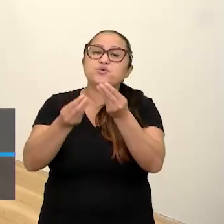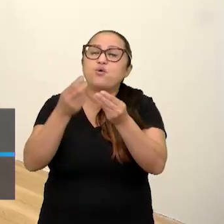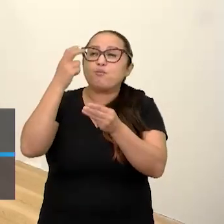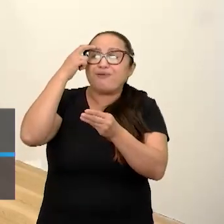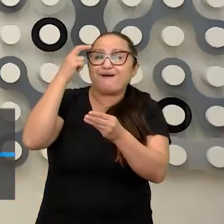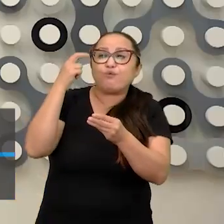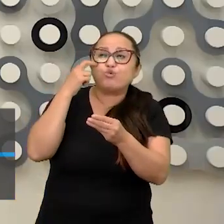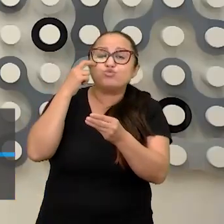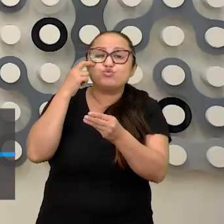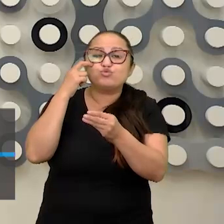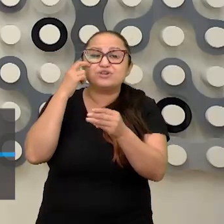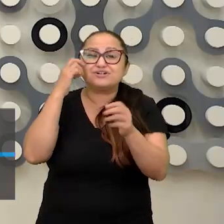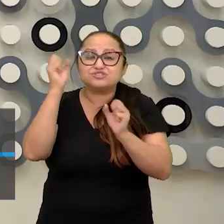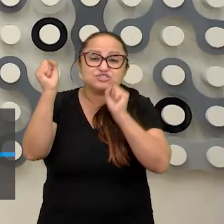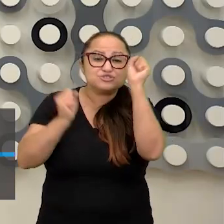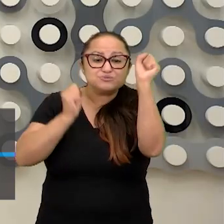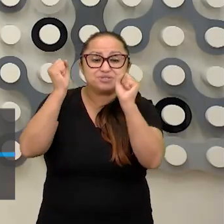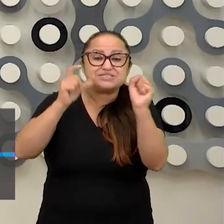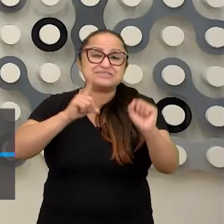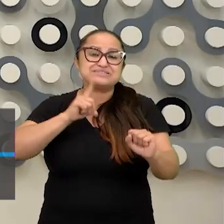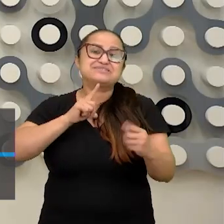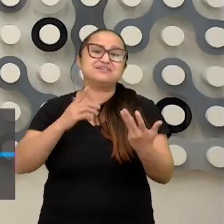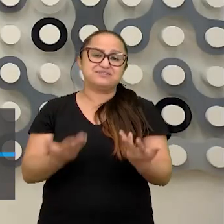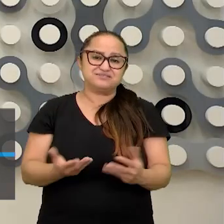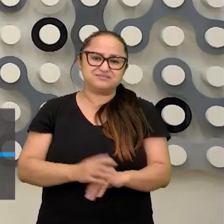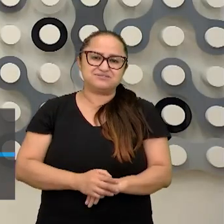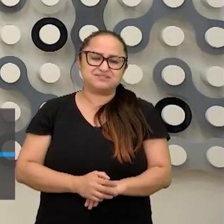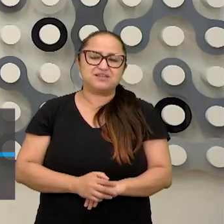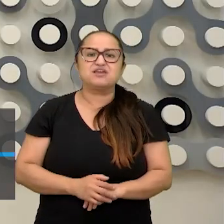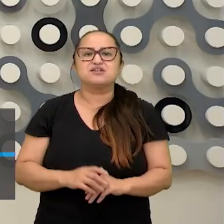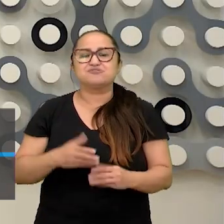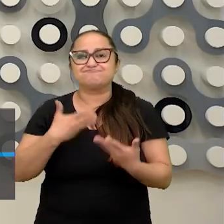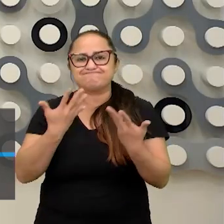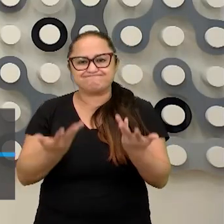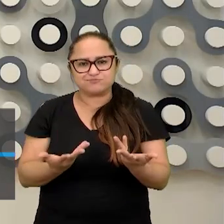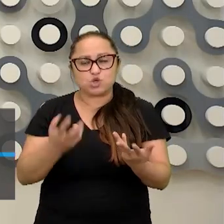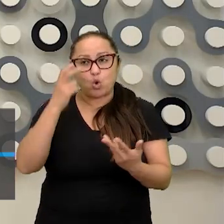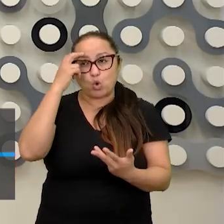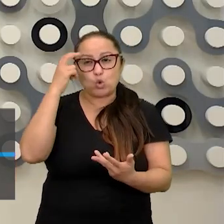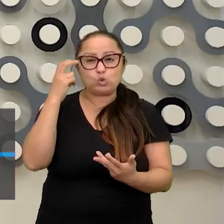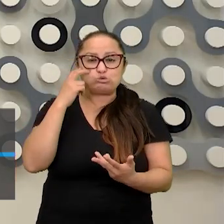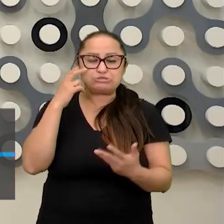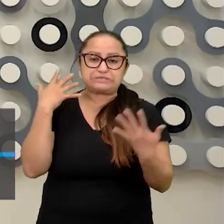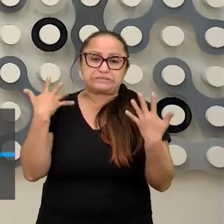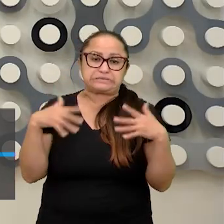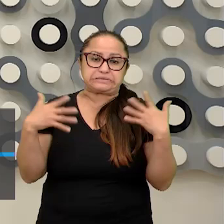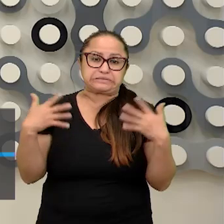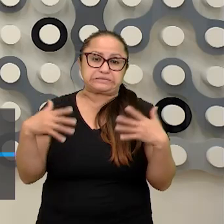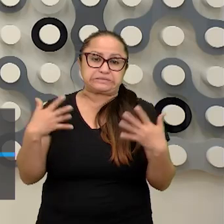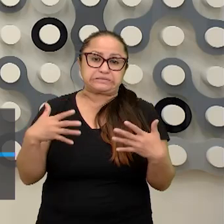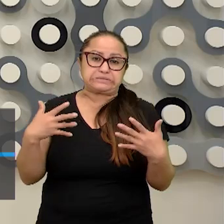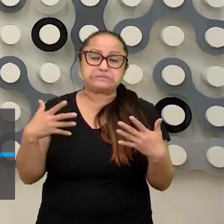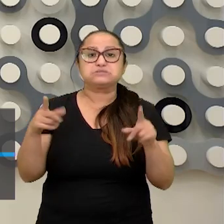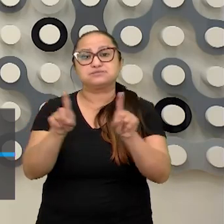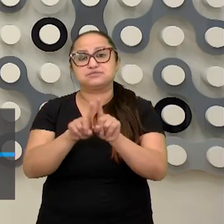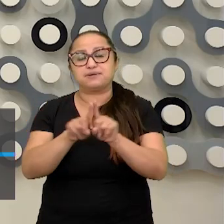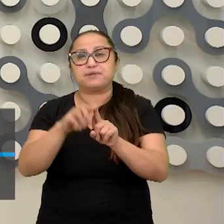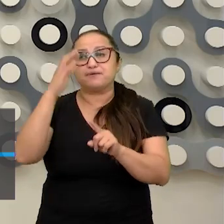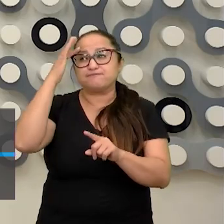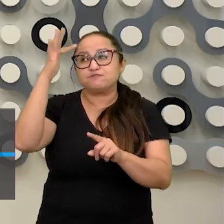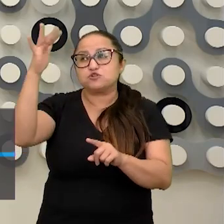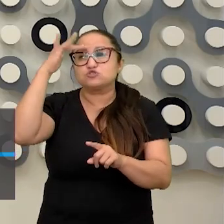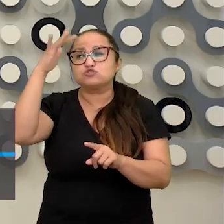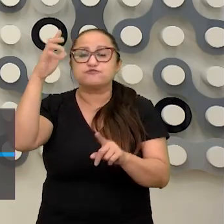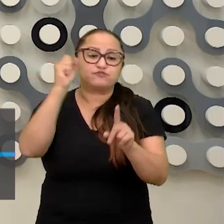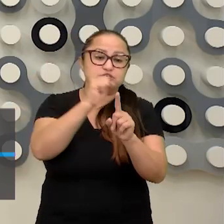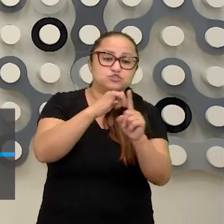Thiago? Sim, porque nós estamos falando de cultura, né, um assunto que é muito caro, principalmente, sei lá, para filosofia, para